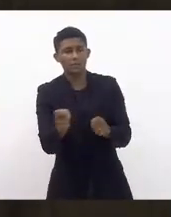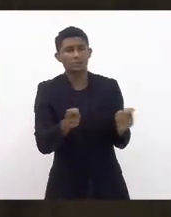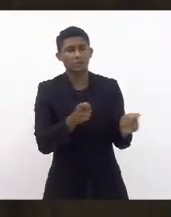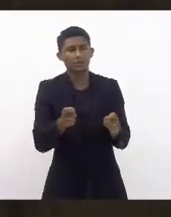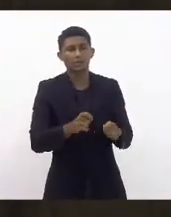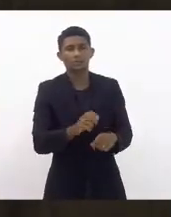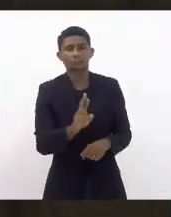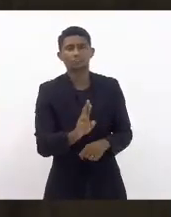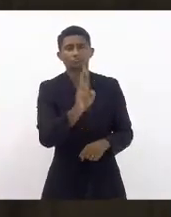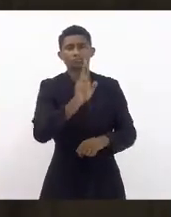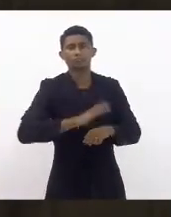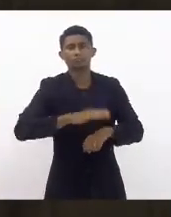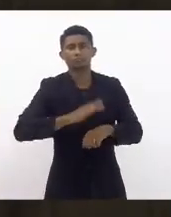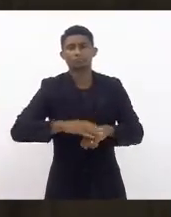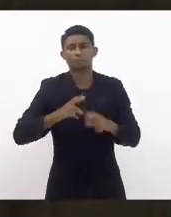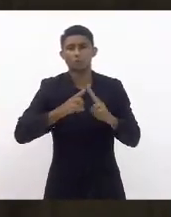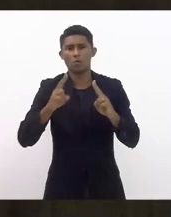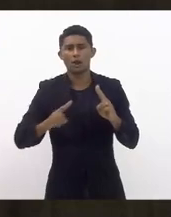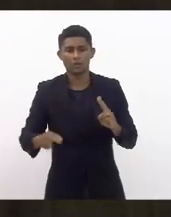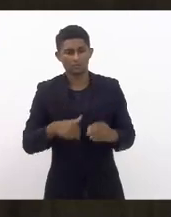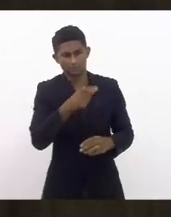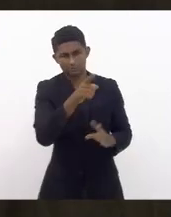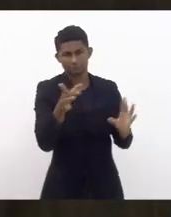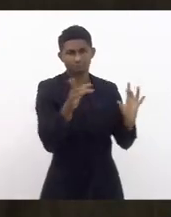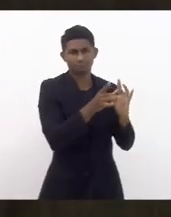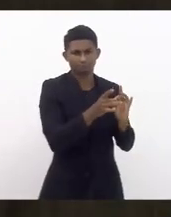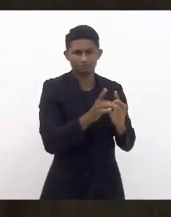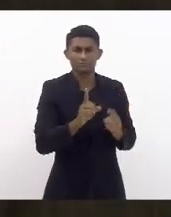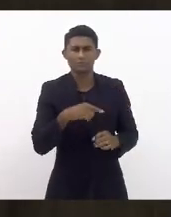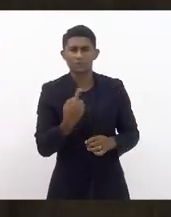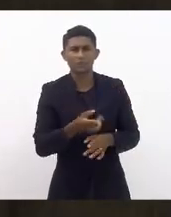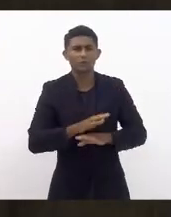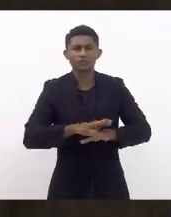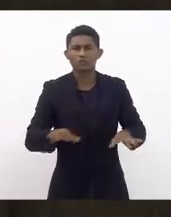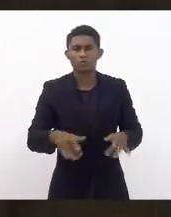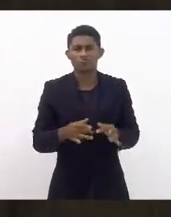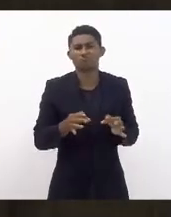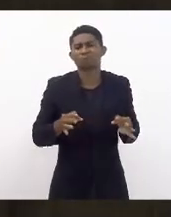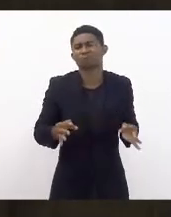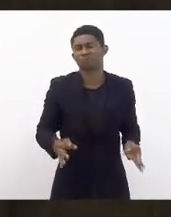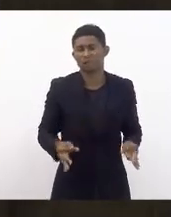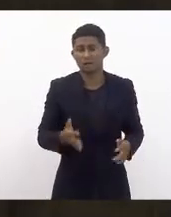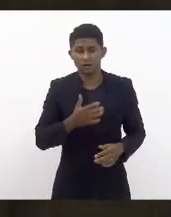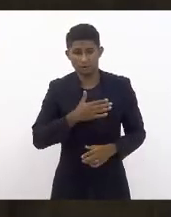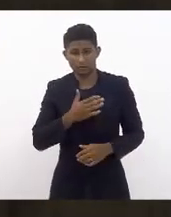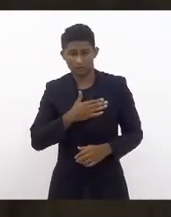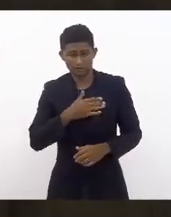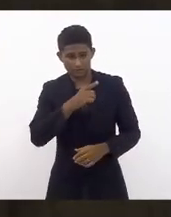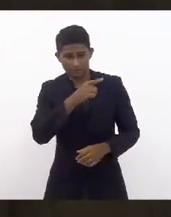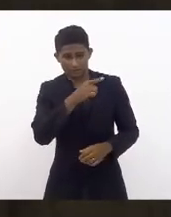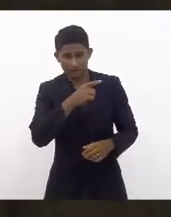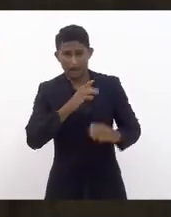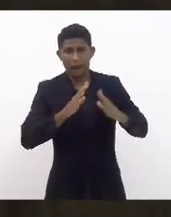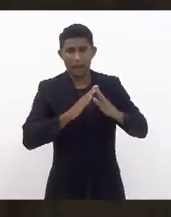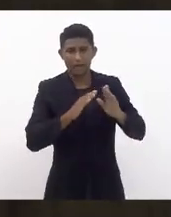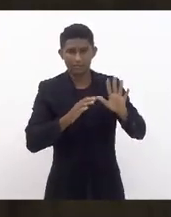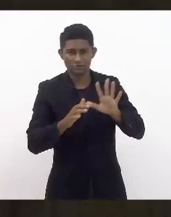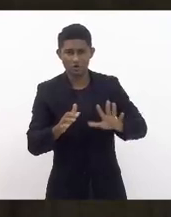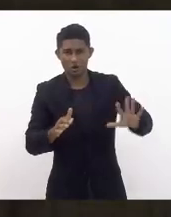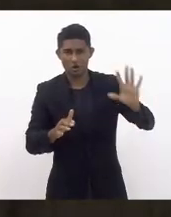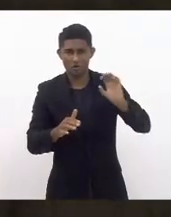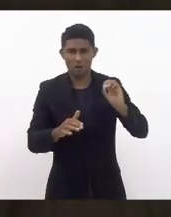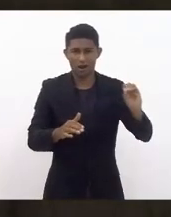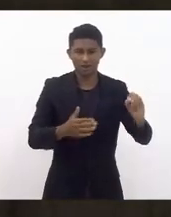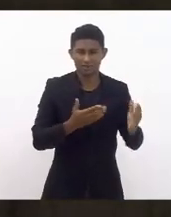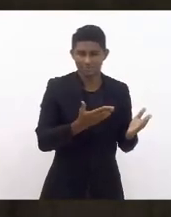UERJ. Nós vamos ser um polo, apenas um polo, lá na minha região da Zona Oeste. Só um polo.